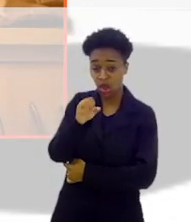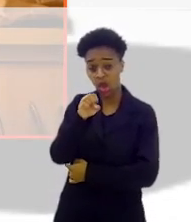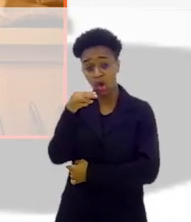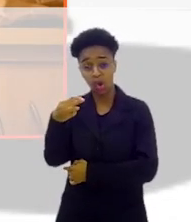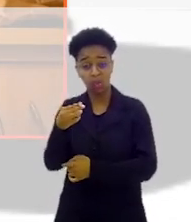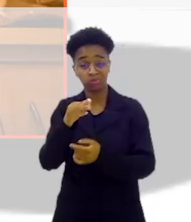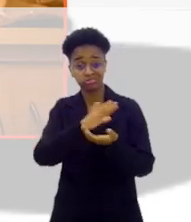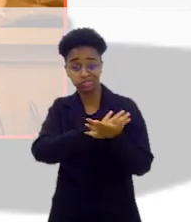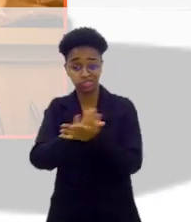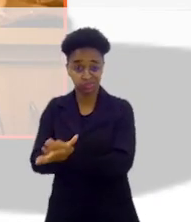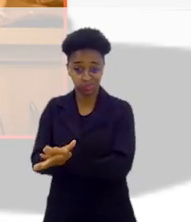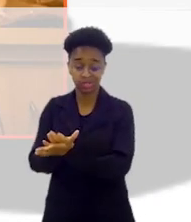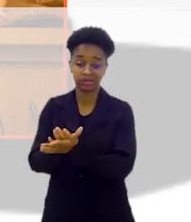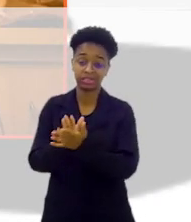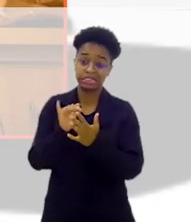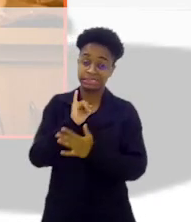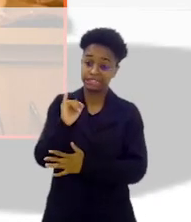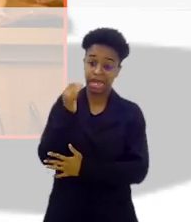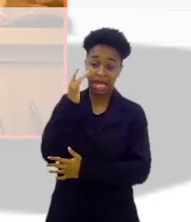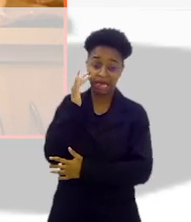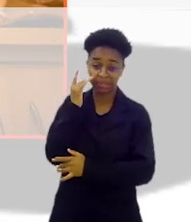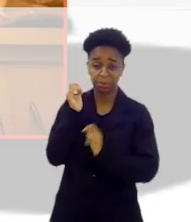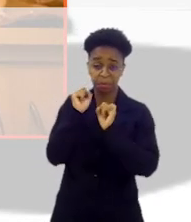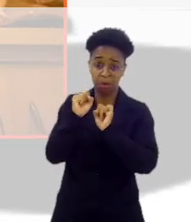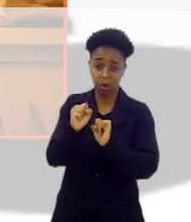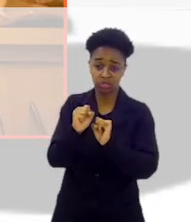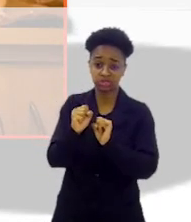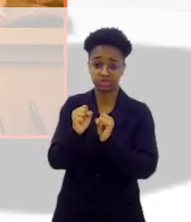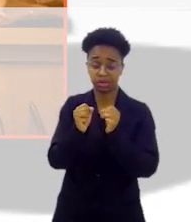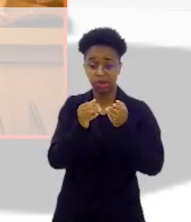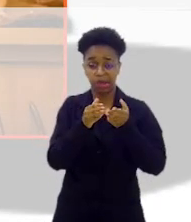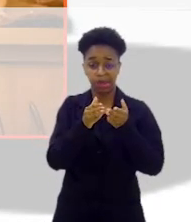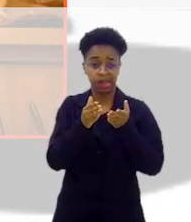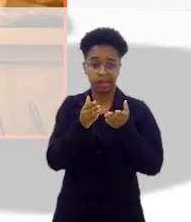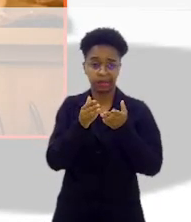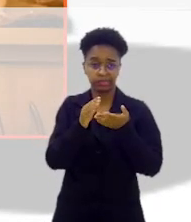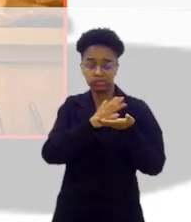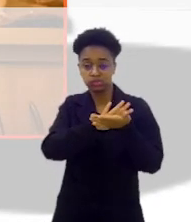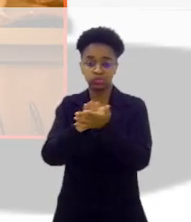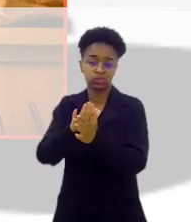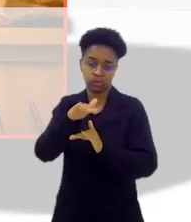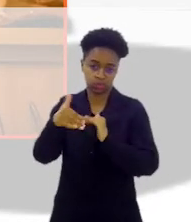estava melhorando ou se ele estava destruindo, mas ele achava que poderia ser um naufrágio.